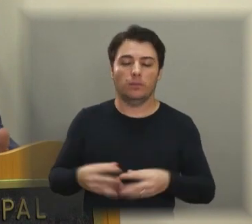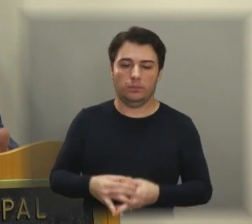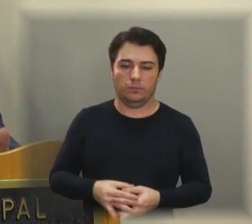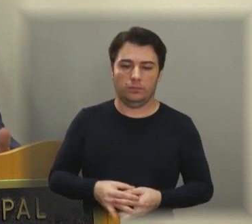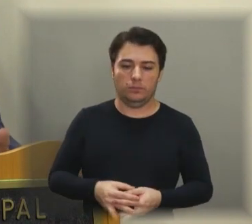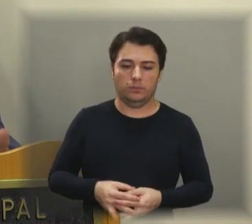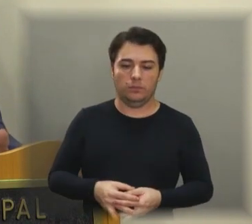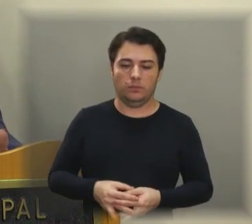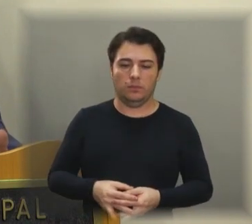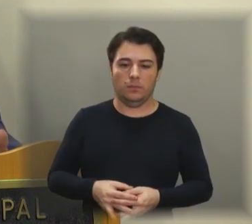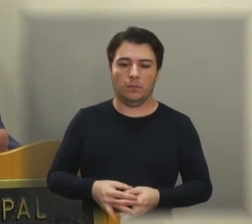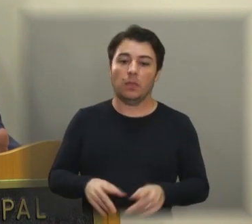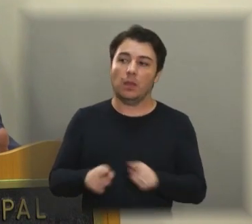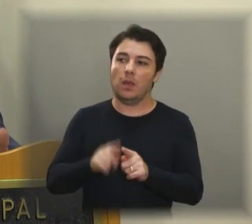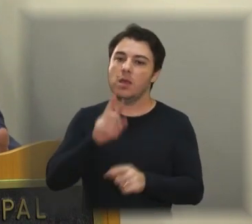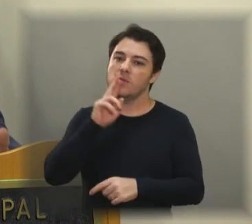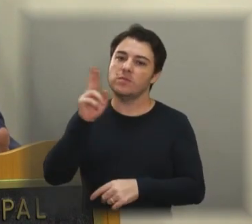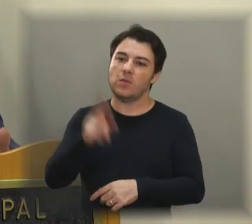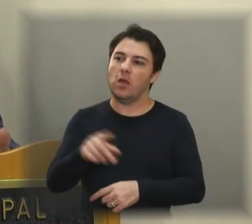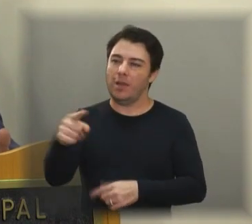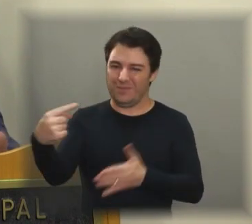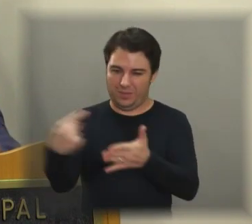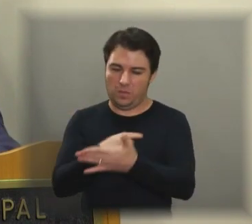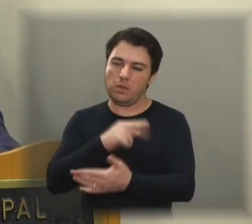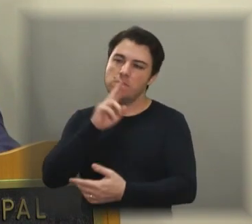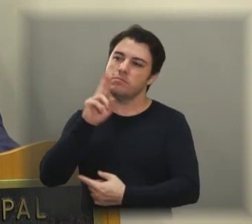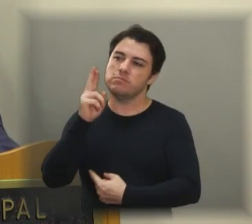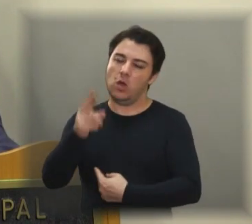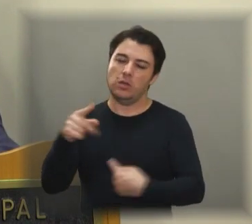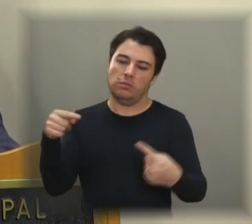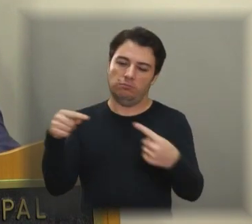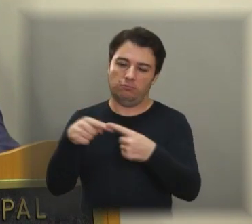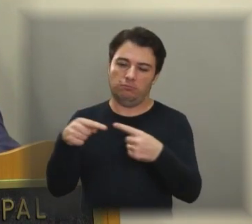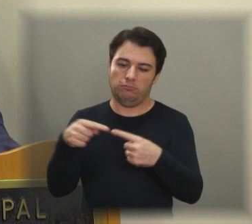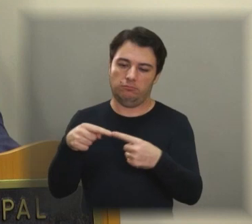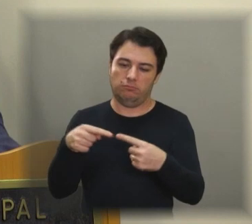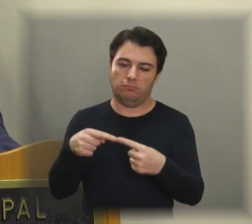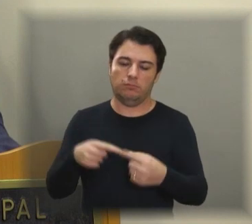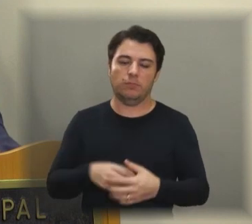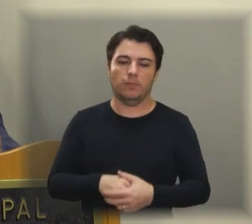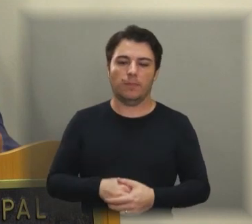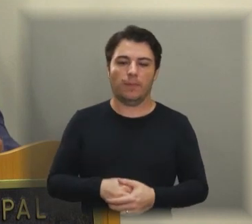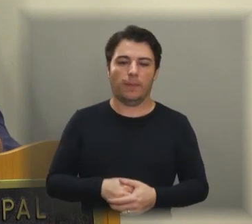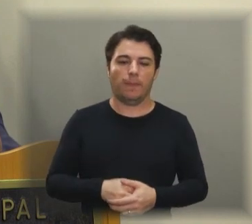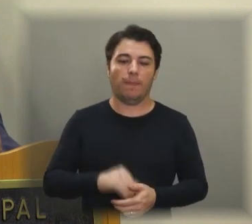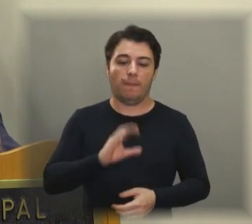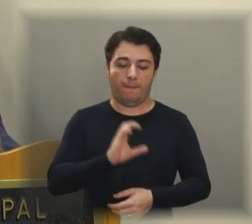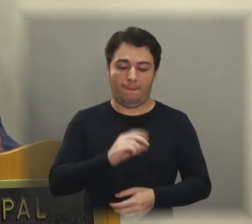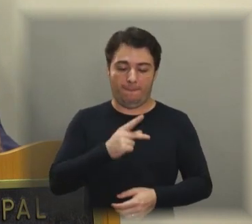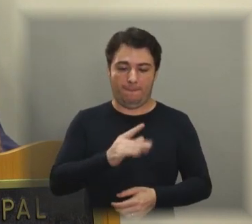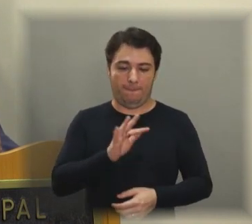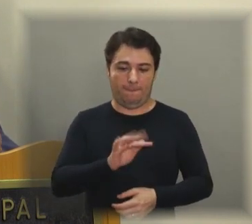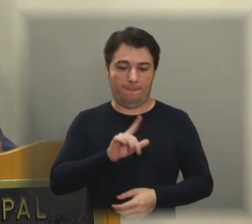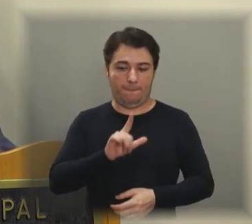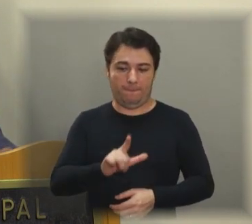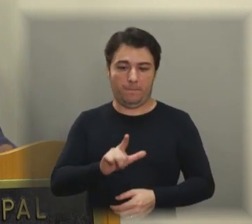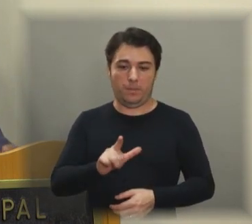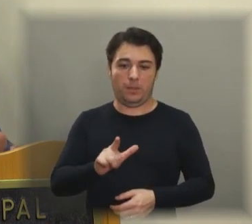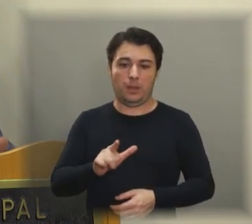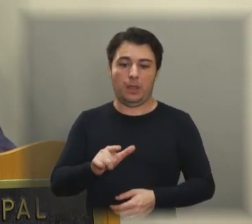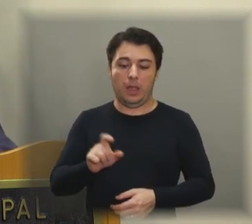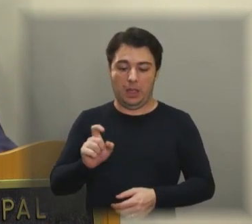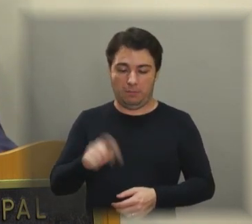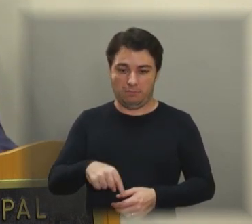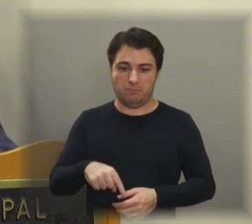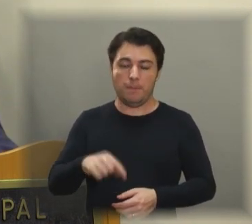o que responde algumas das perguntas que foram feitas aqui pelos os vereadores é a CPFL na na questão de e